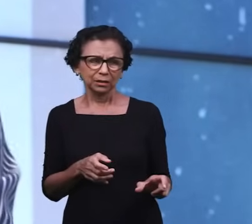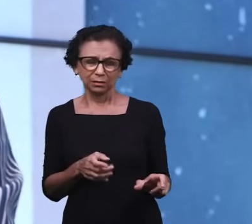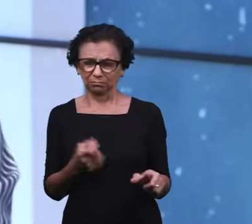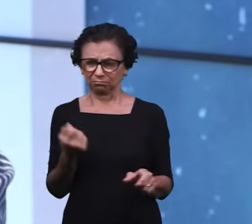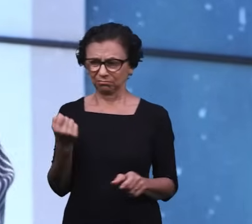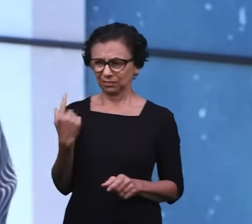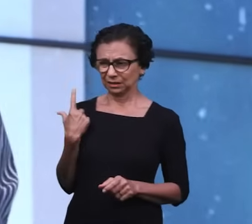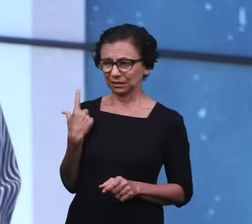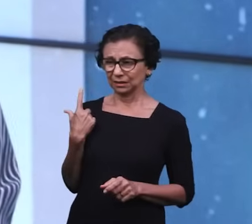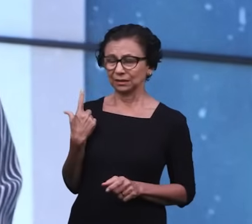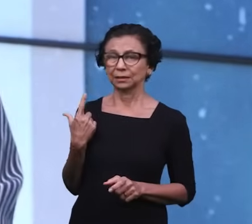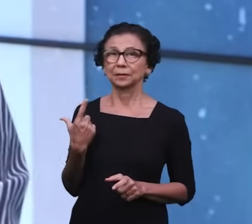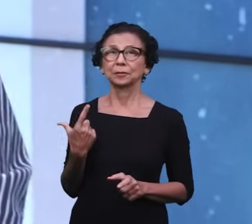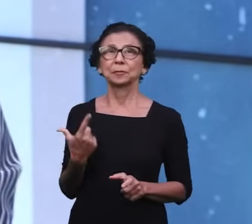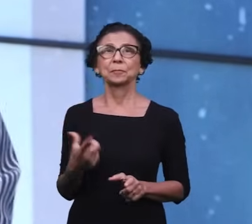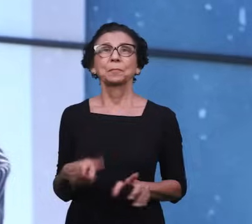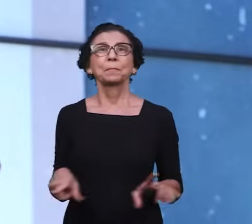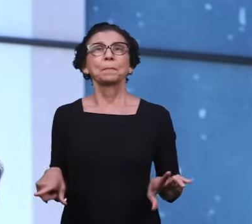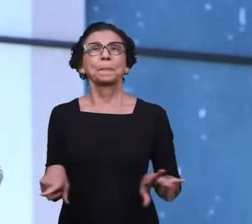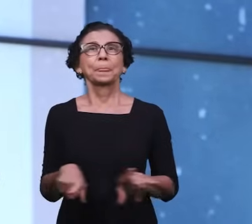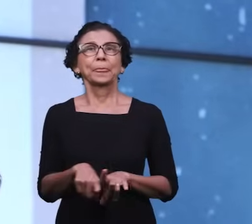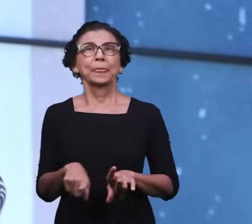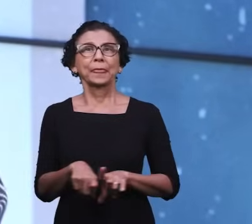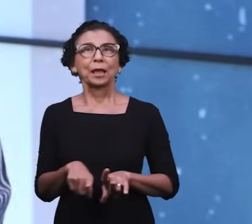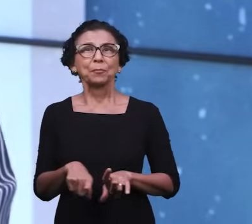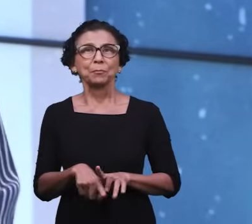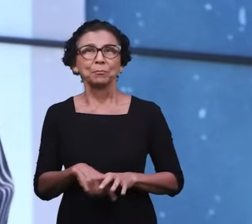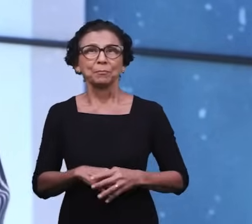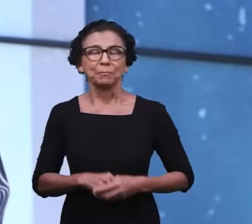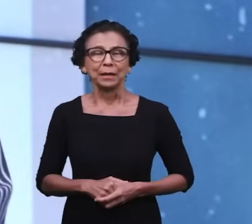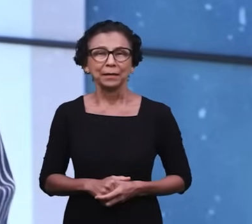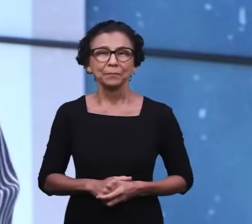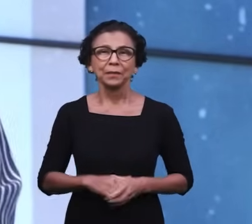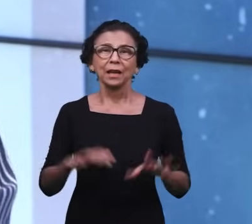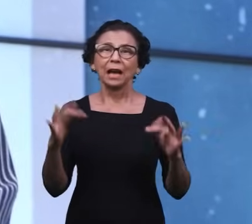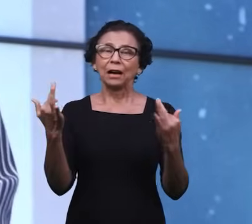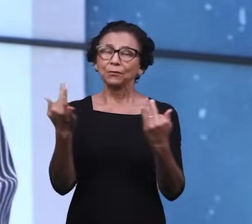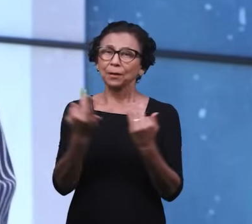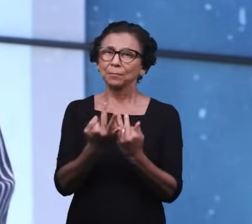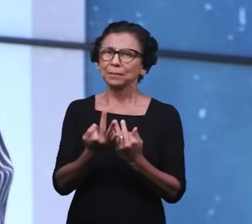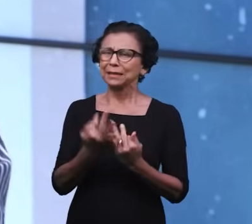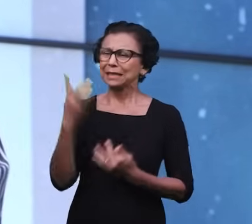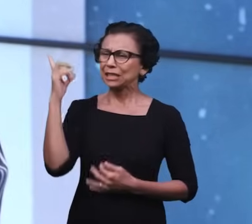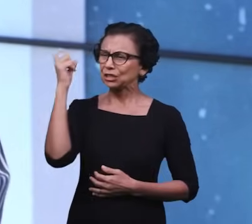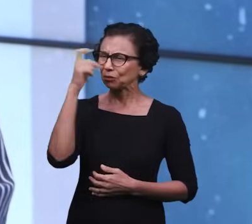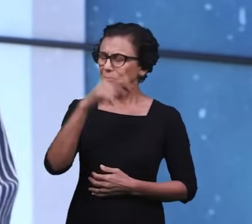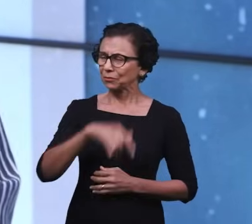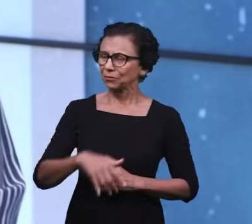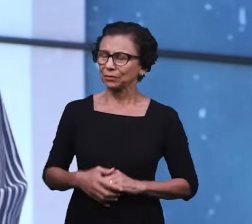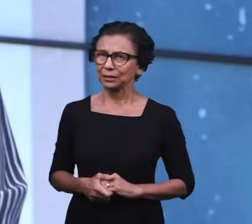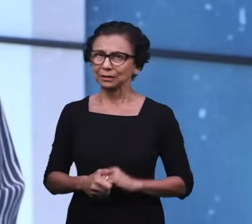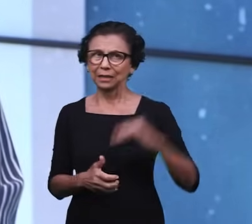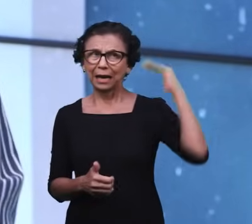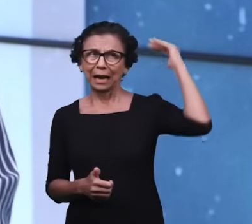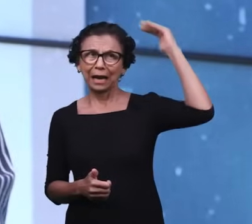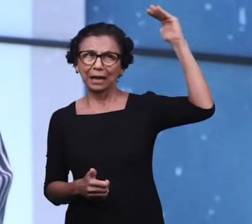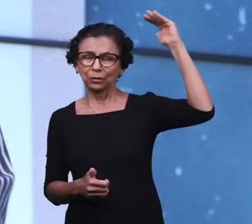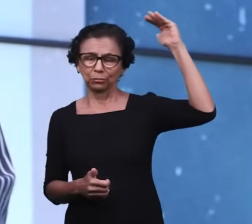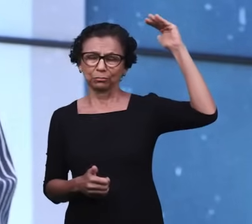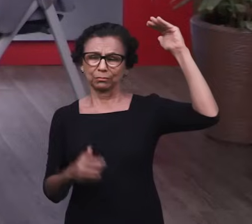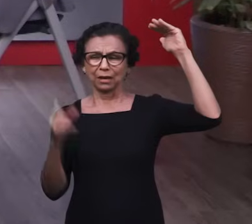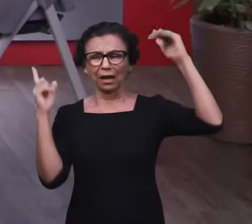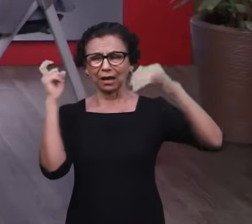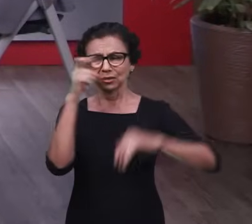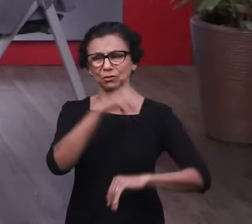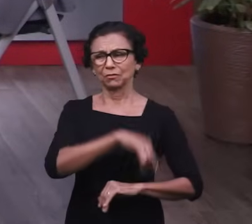inclusive, pros adultos, para a família, entendeu? Eu falo assim, ninguém está preparado. Não... Tem que